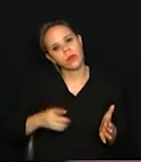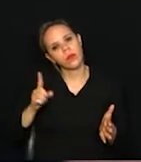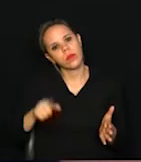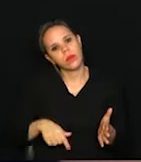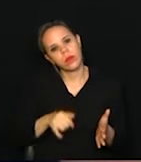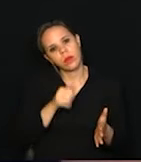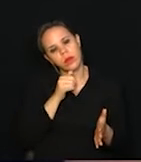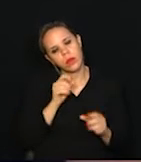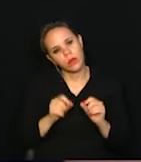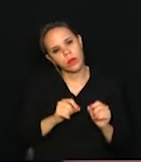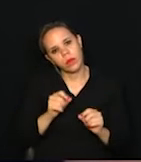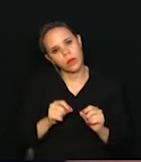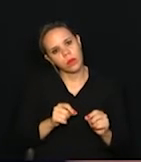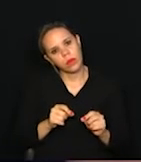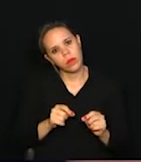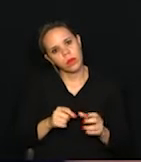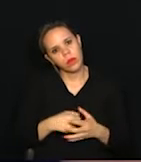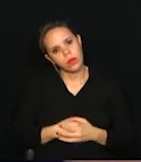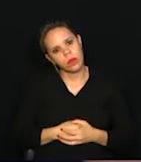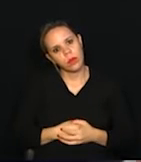delas é